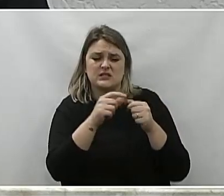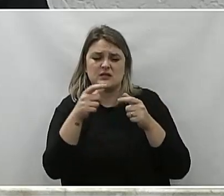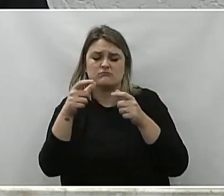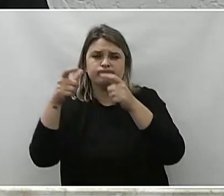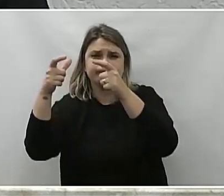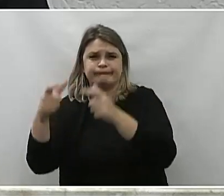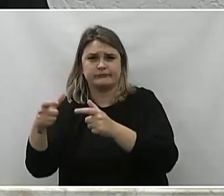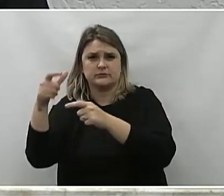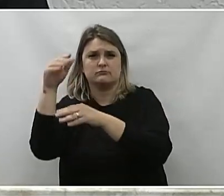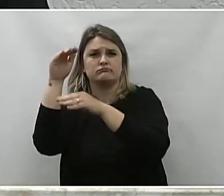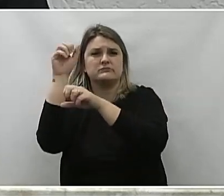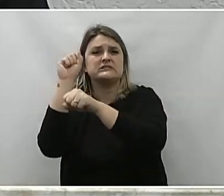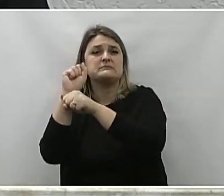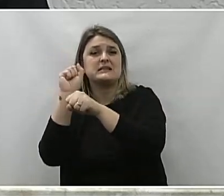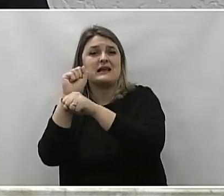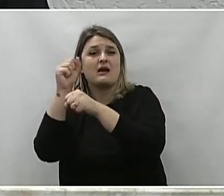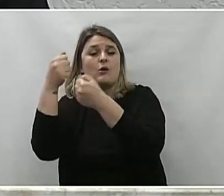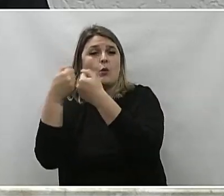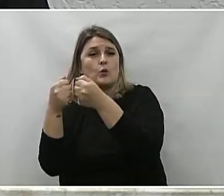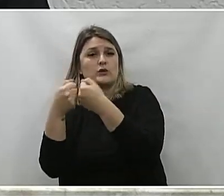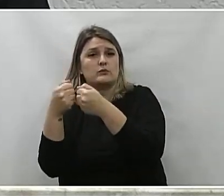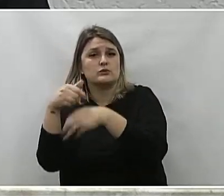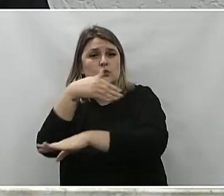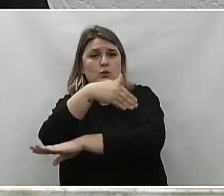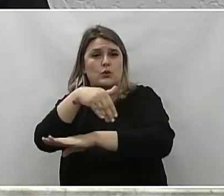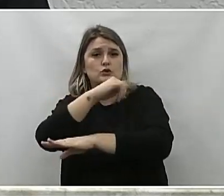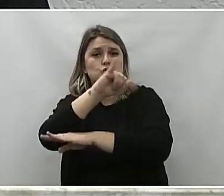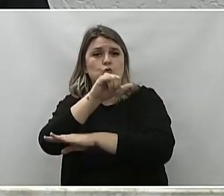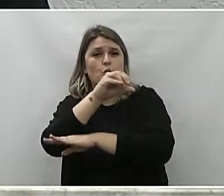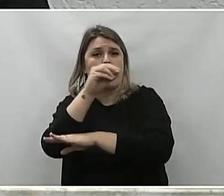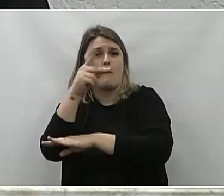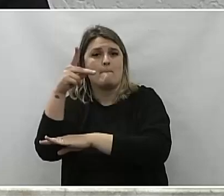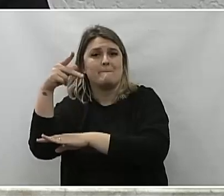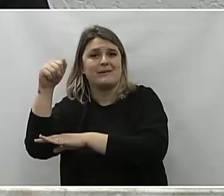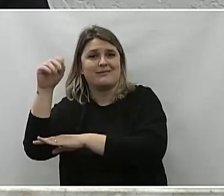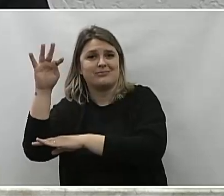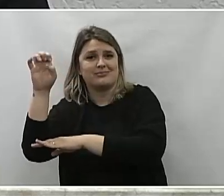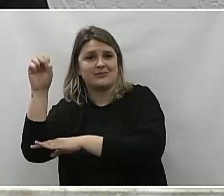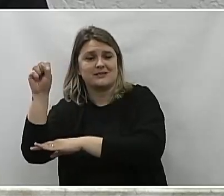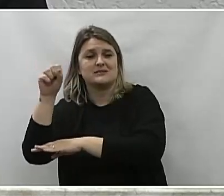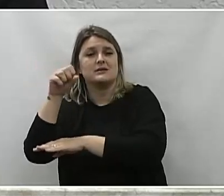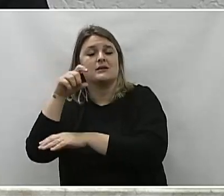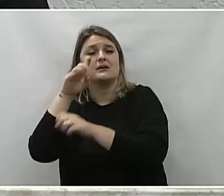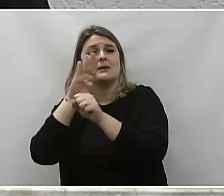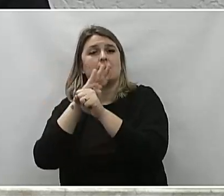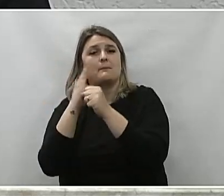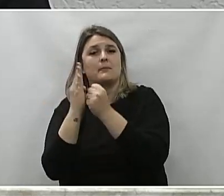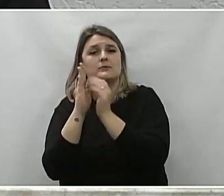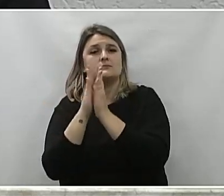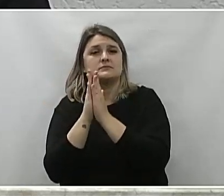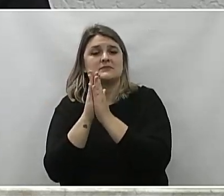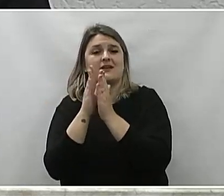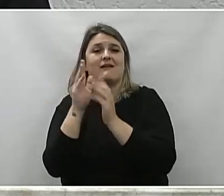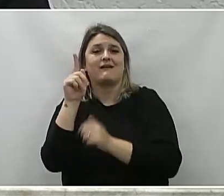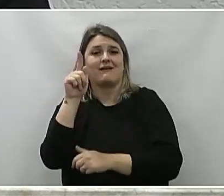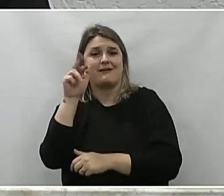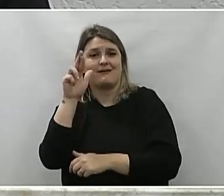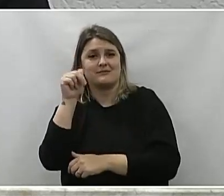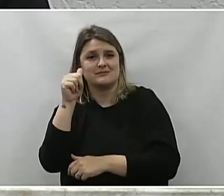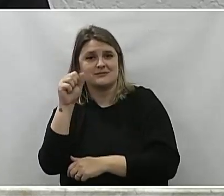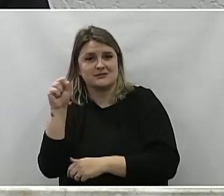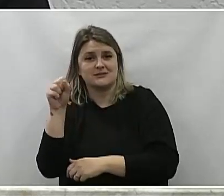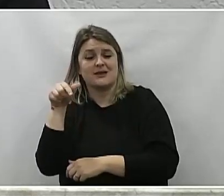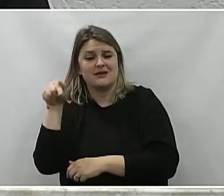ônibus na Rua João patis esquina com a Rua Almeida Melo no bairro Nossa Senhora das Graças justificativa